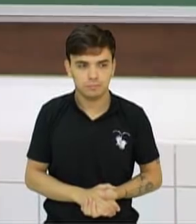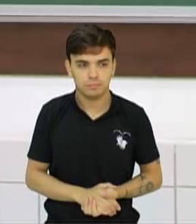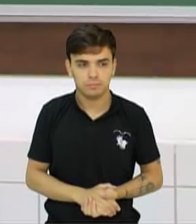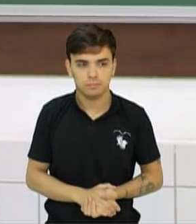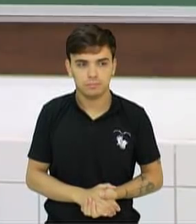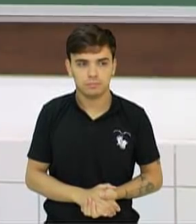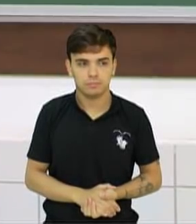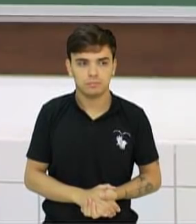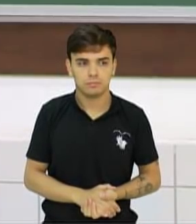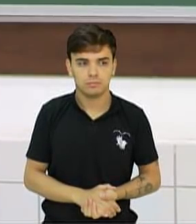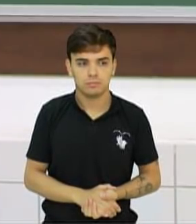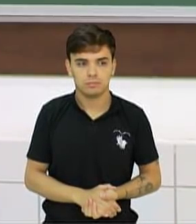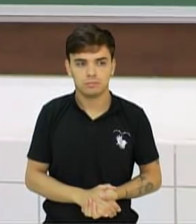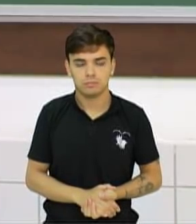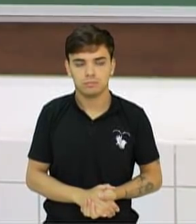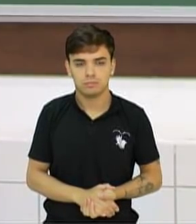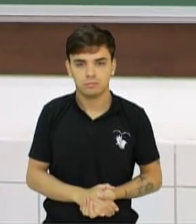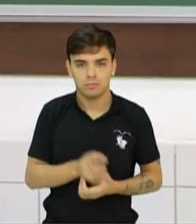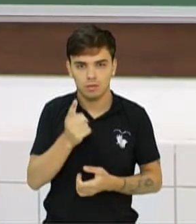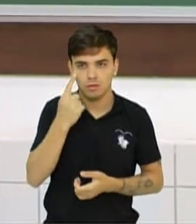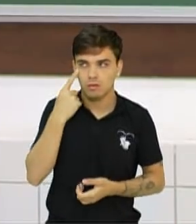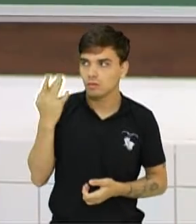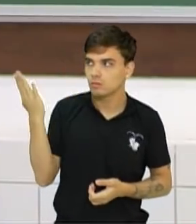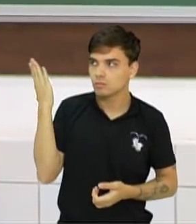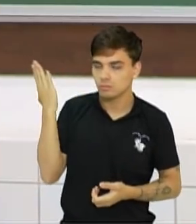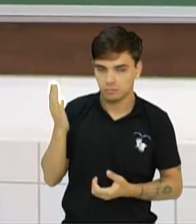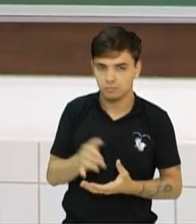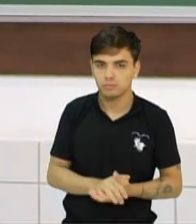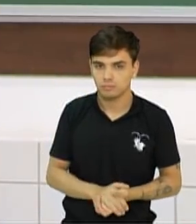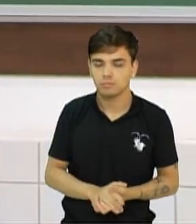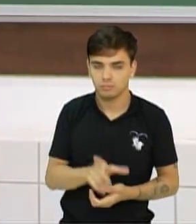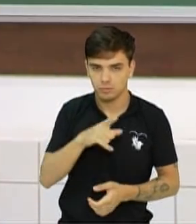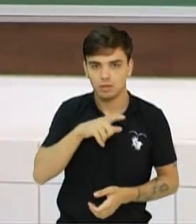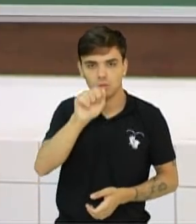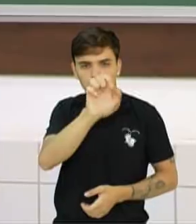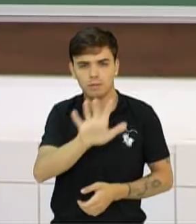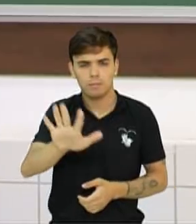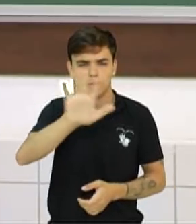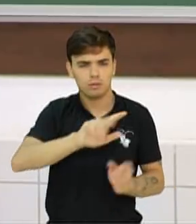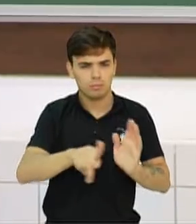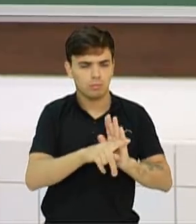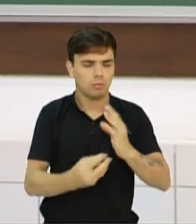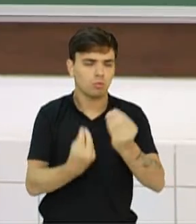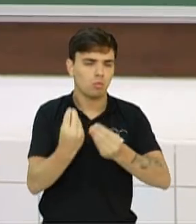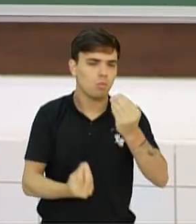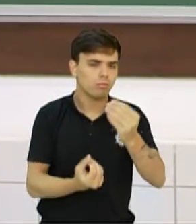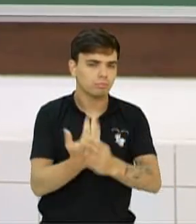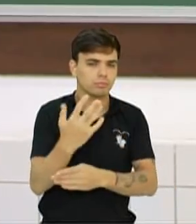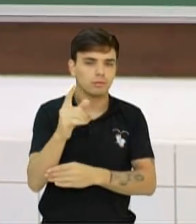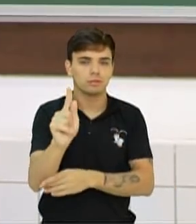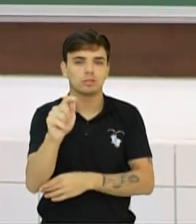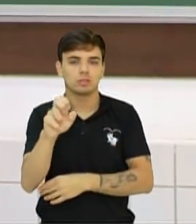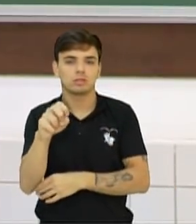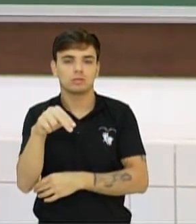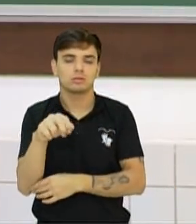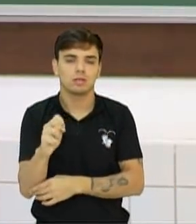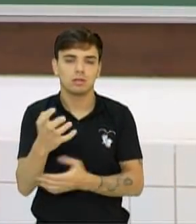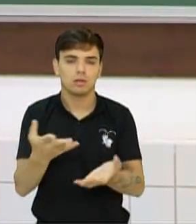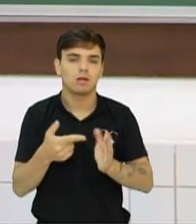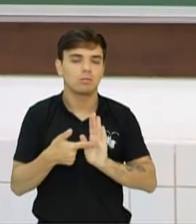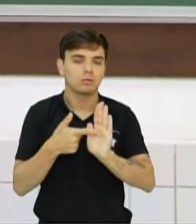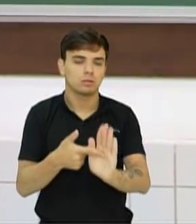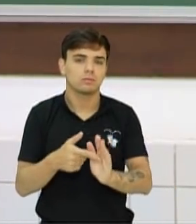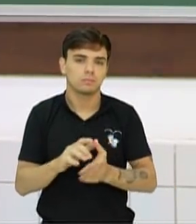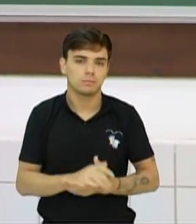com aquilo que eu vou mostrar ali. Ó. Então, vocês estão vendo que eu tenho uma imagem aqui da formação dos genes. Eu quero explicar para vocês aqui nessa